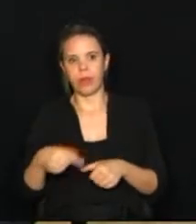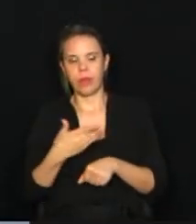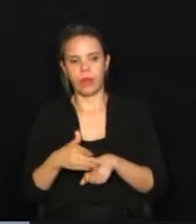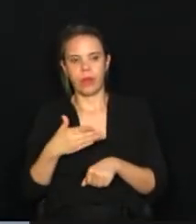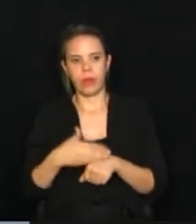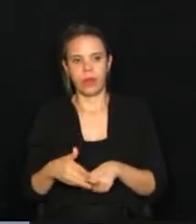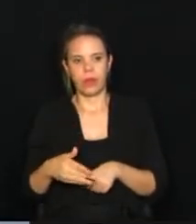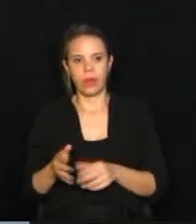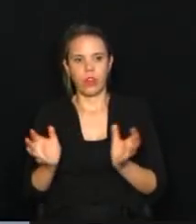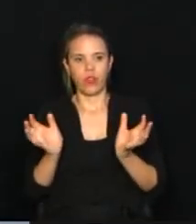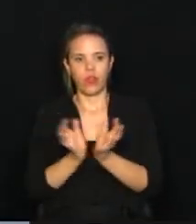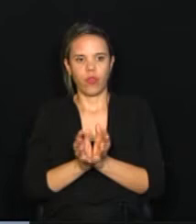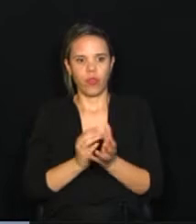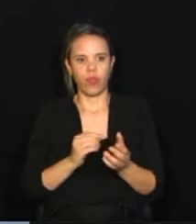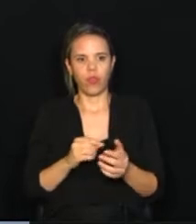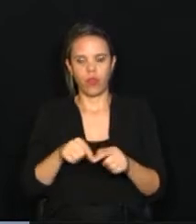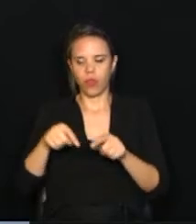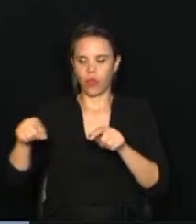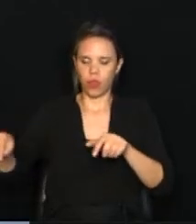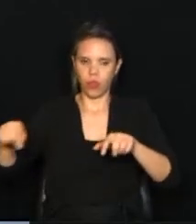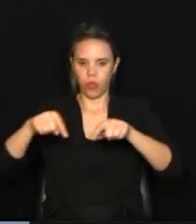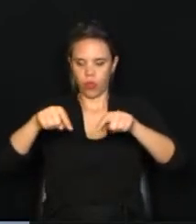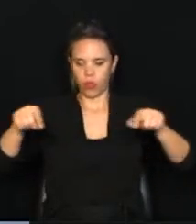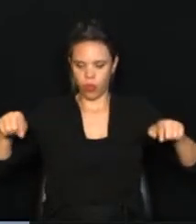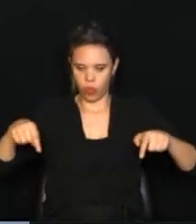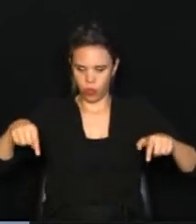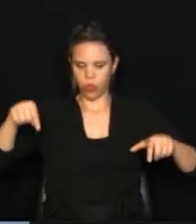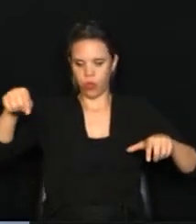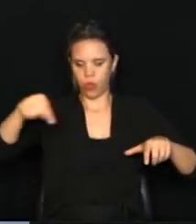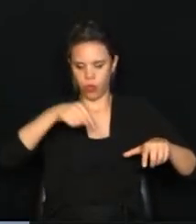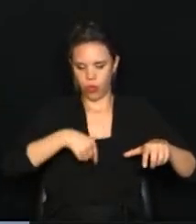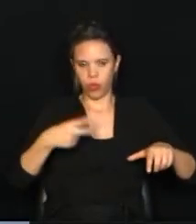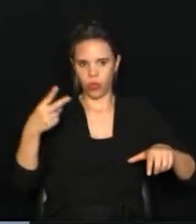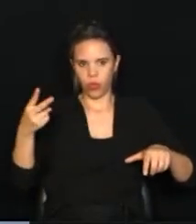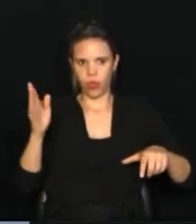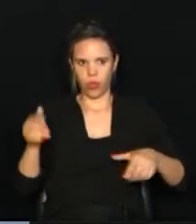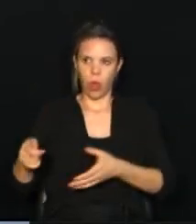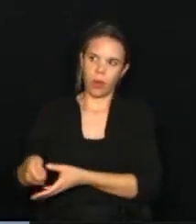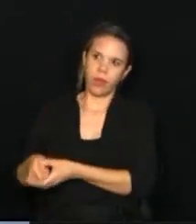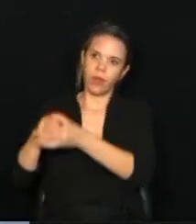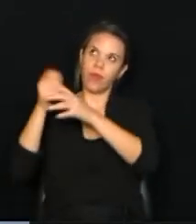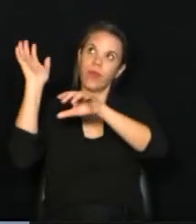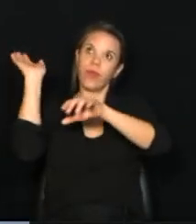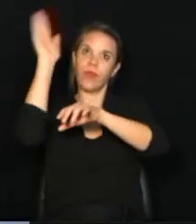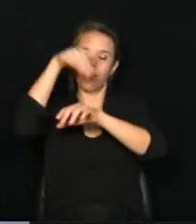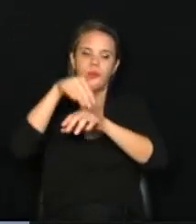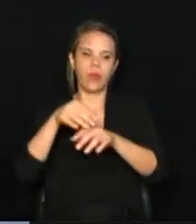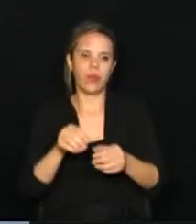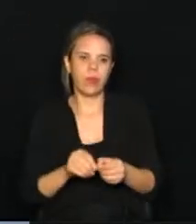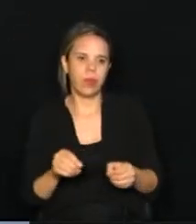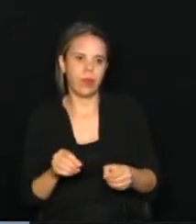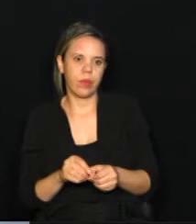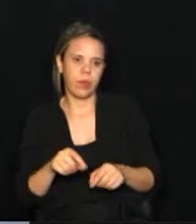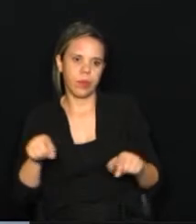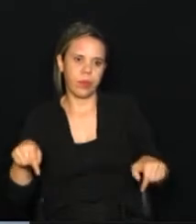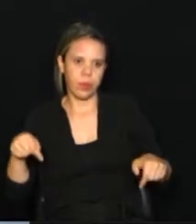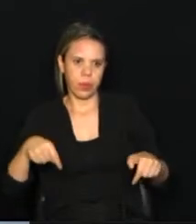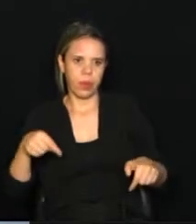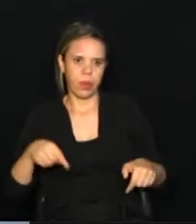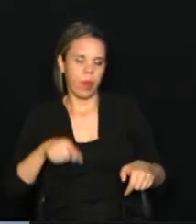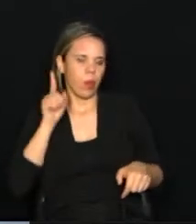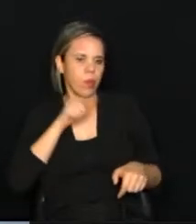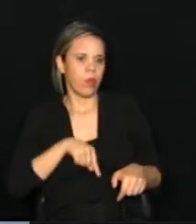Na seleção é lateral mesmo, né? Porque já tem 2 grandes armadoras, então eu sou lateral lá. Aqui eu e